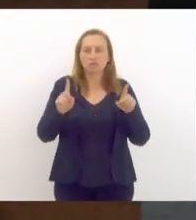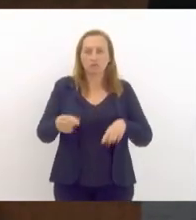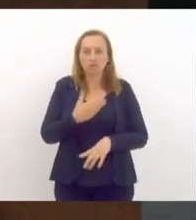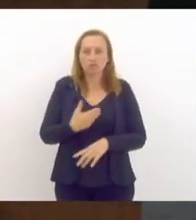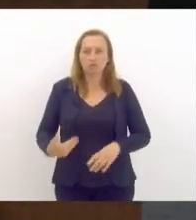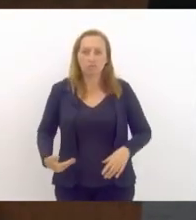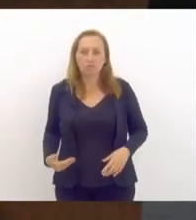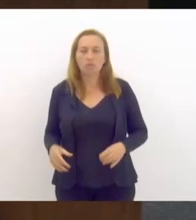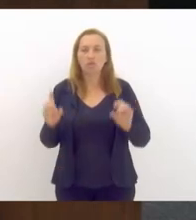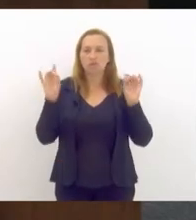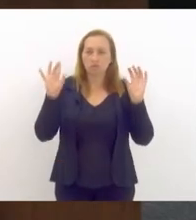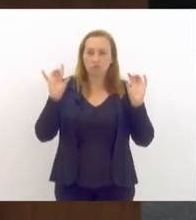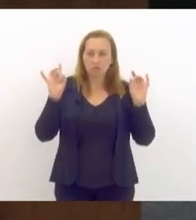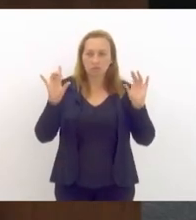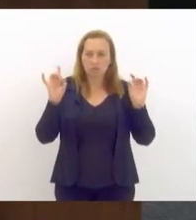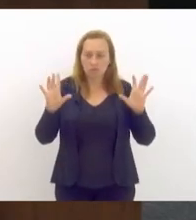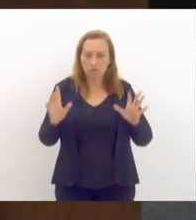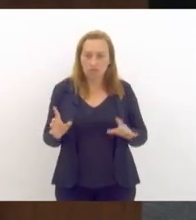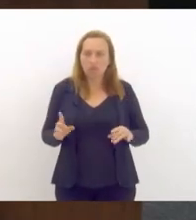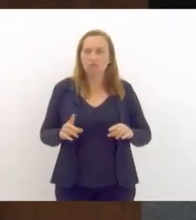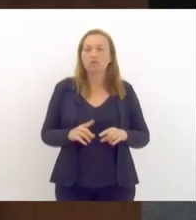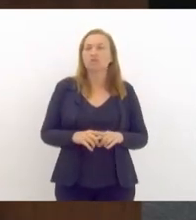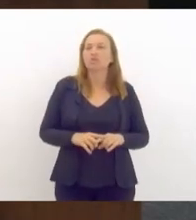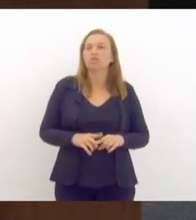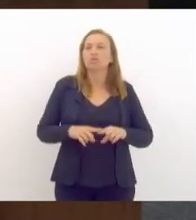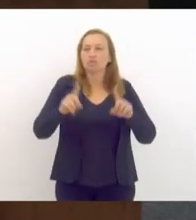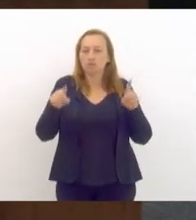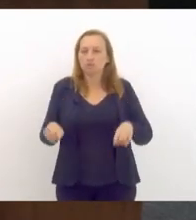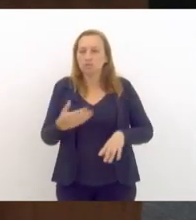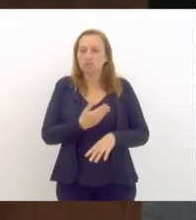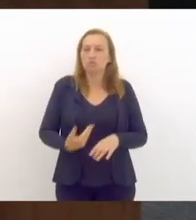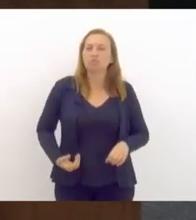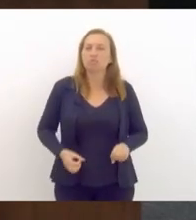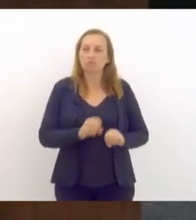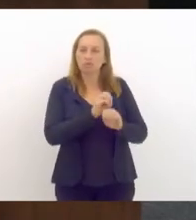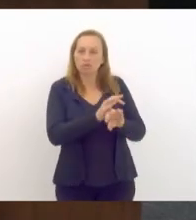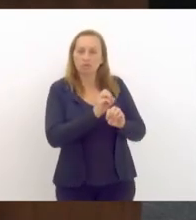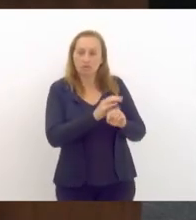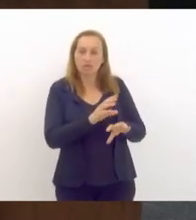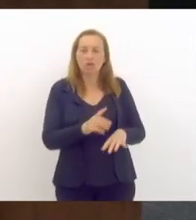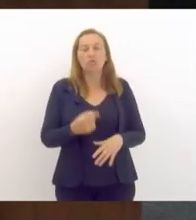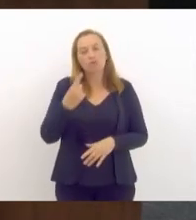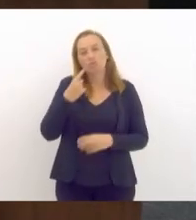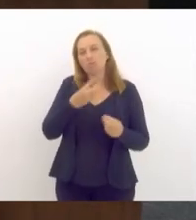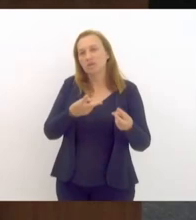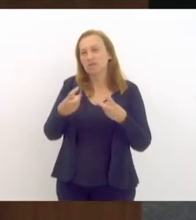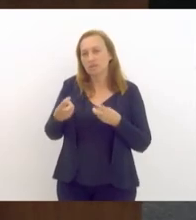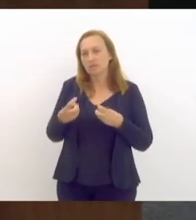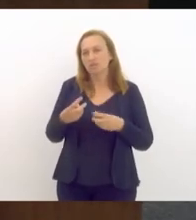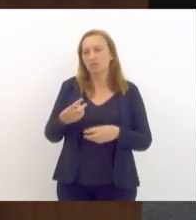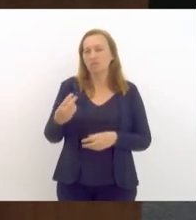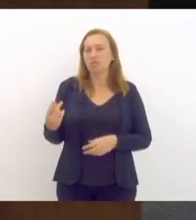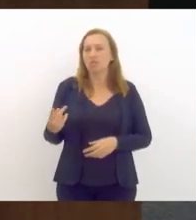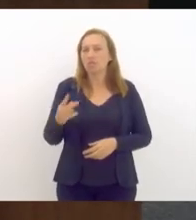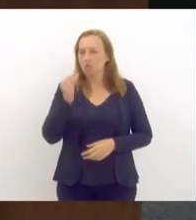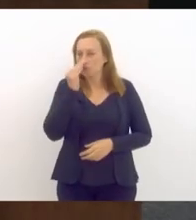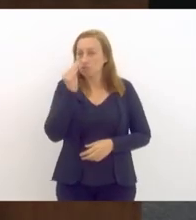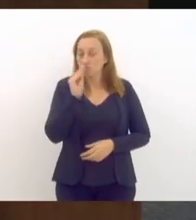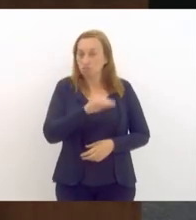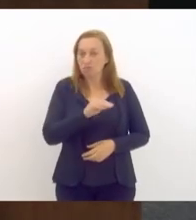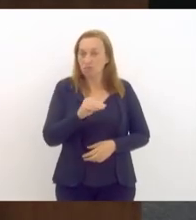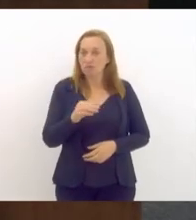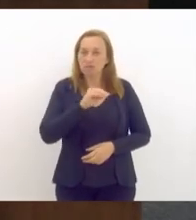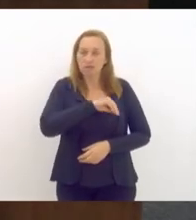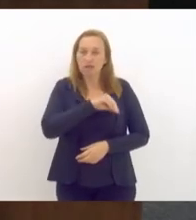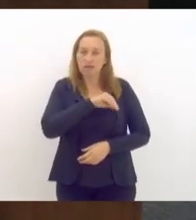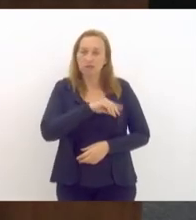em especial com funcionalismo público da educação e o que a gente percebe é uma desvalorização salarial absurda